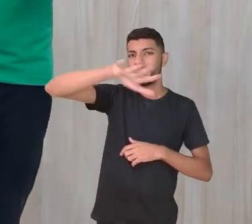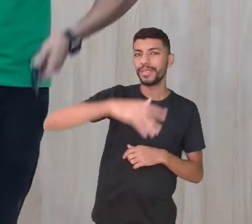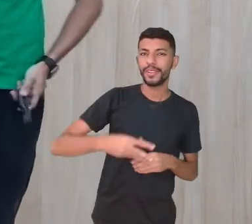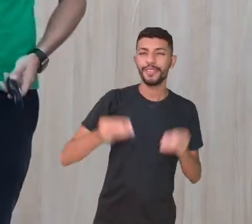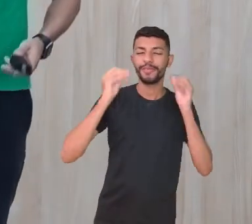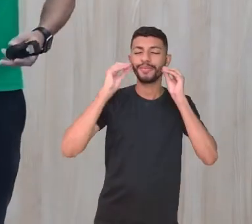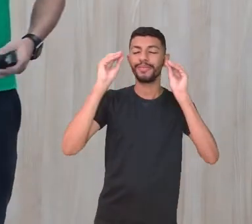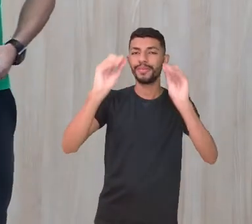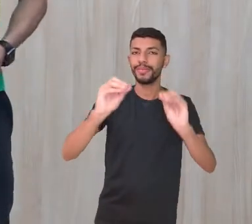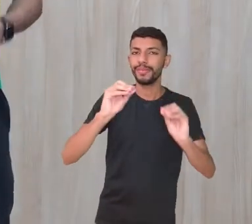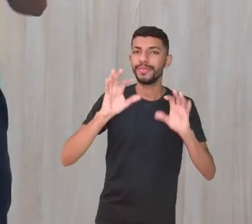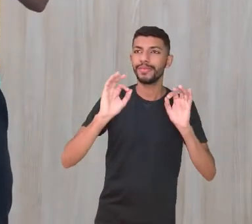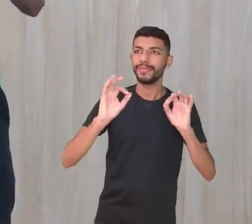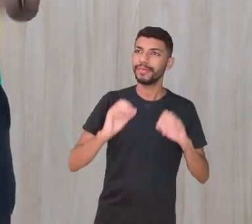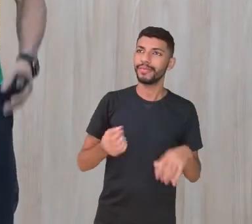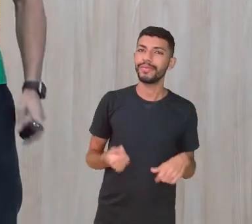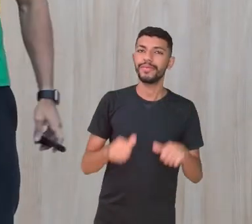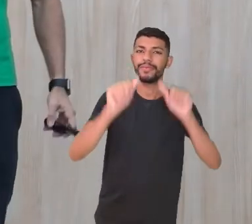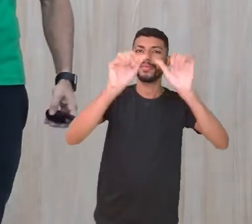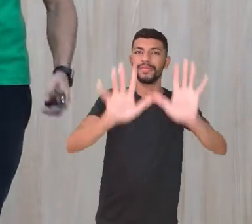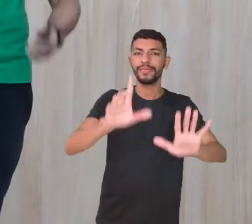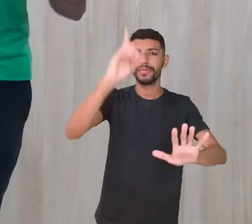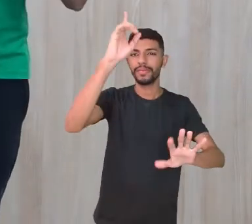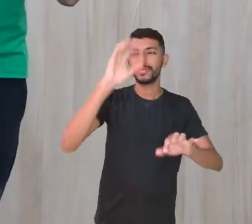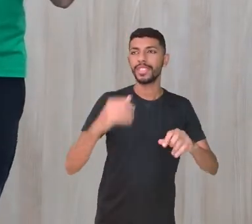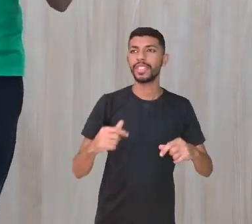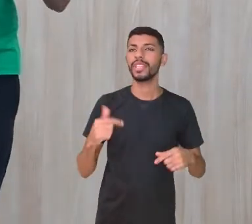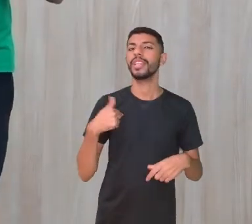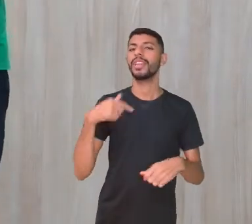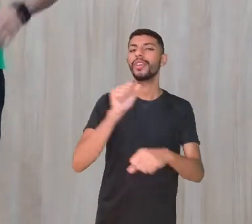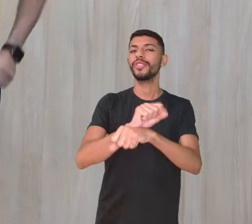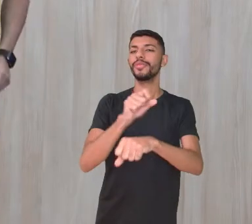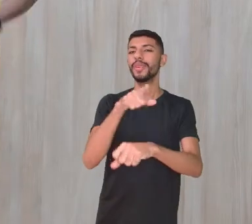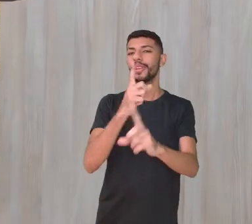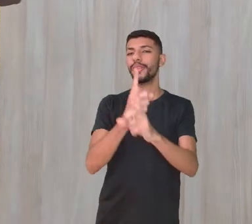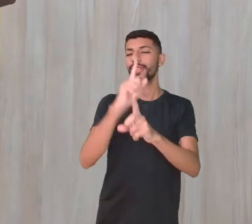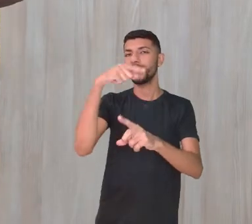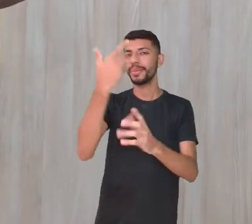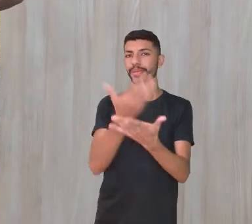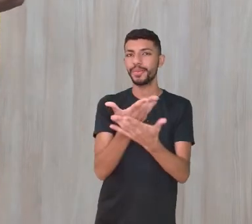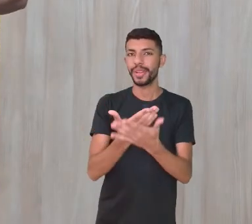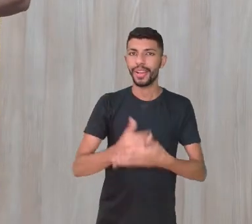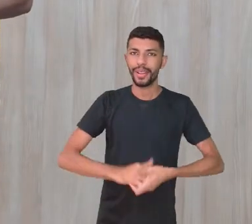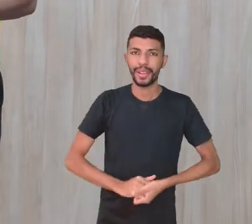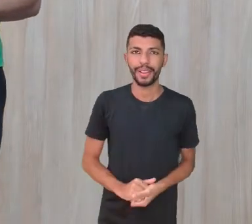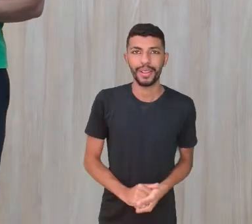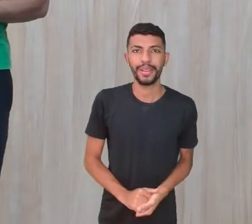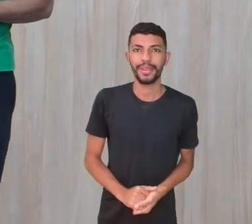cheiro no seu coração, fiquem com Deus e eu te espero aqui na nossa próxima aula.